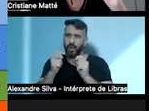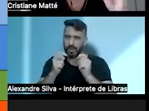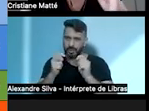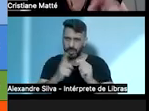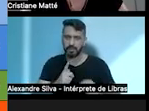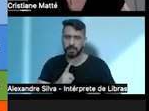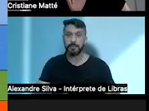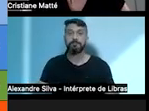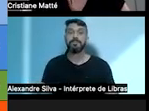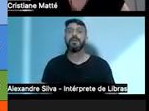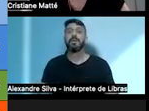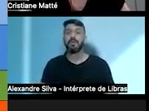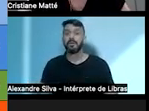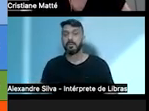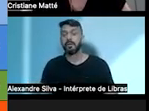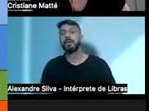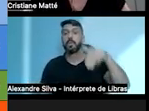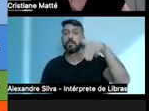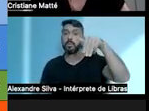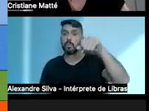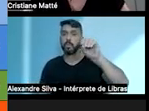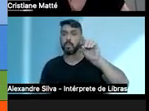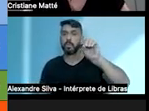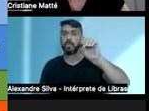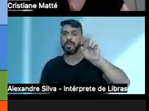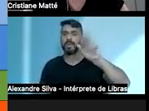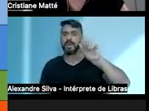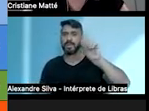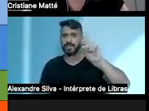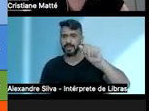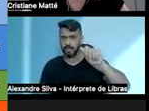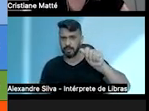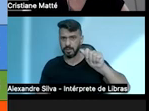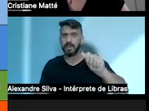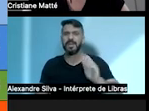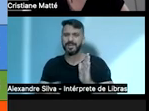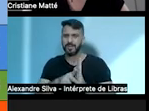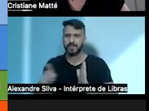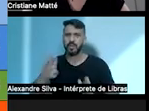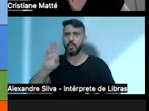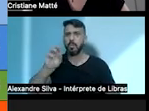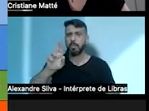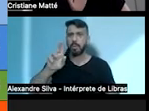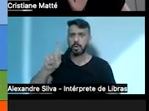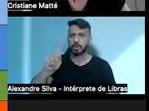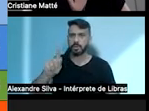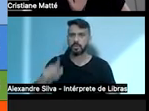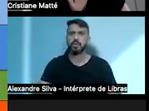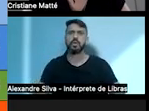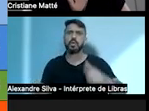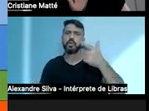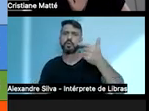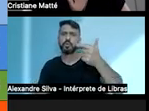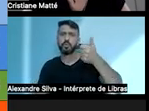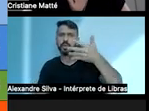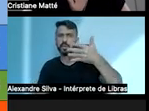A intensidade, desculpa, é moderada. E o que isso significa? Que na escala de Borg, para quem trabalha com isso, é de 12 a 14. Então, a gente vai